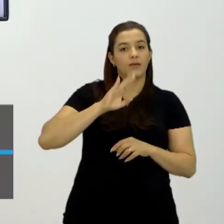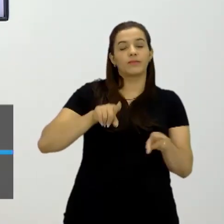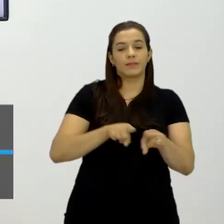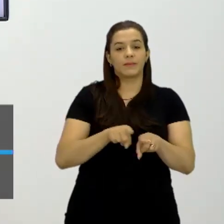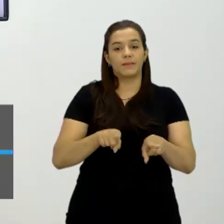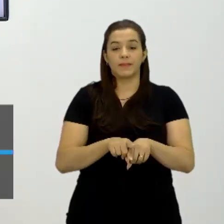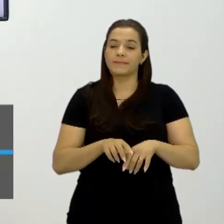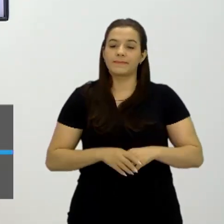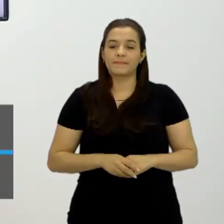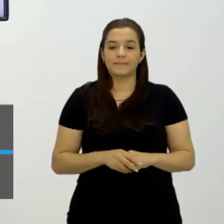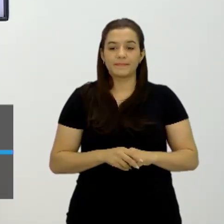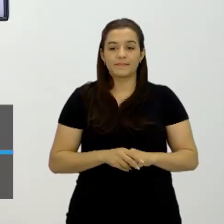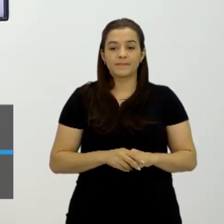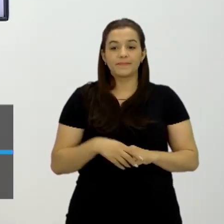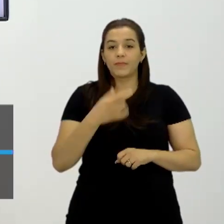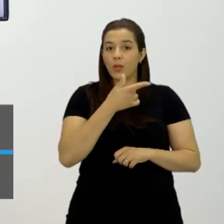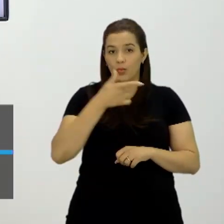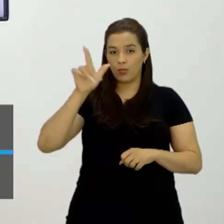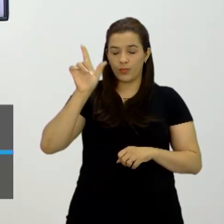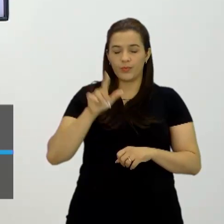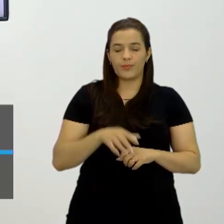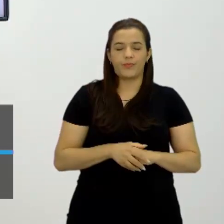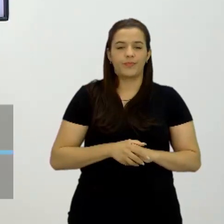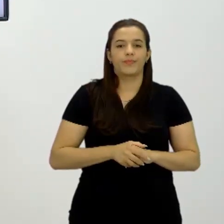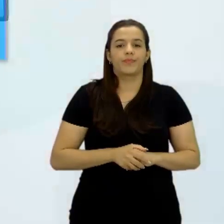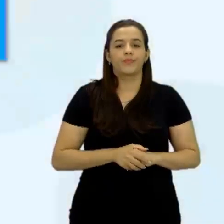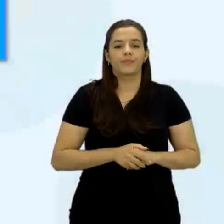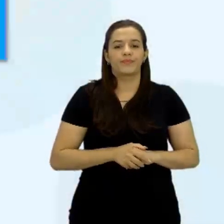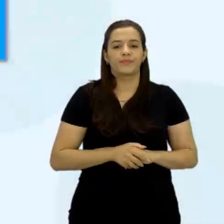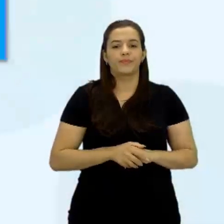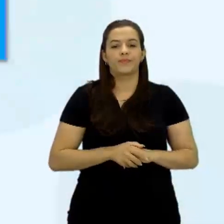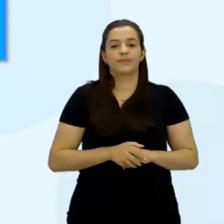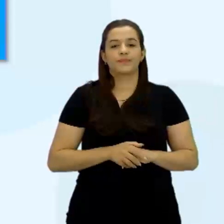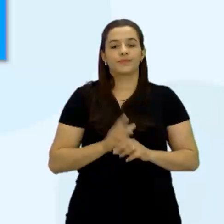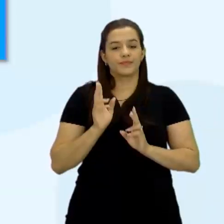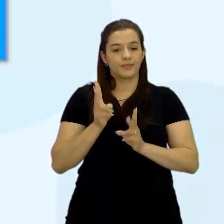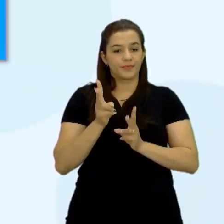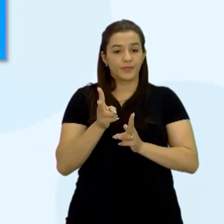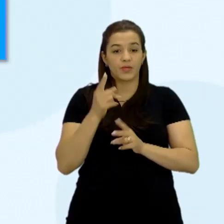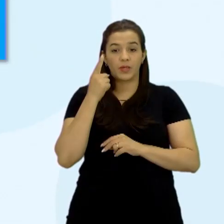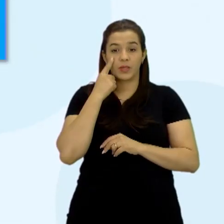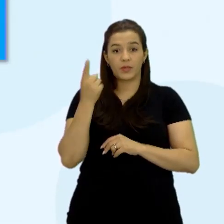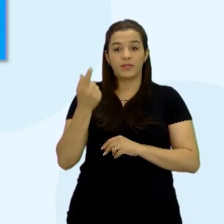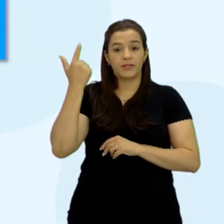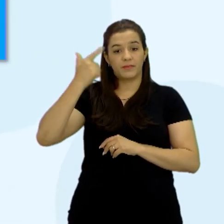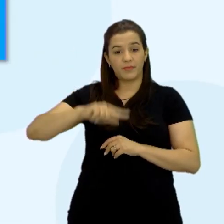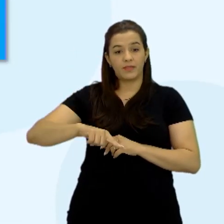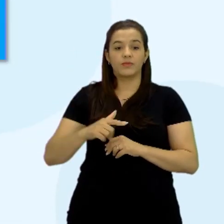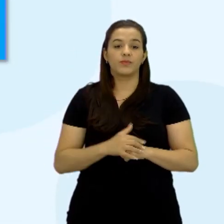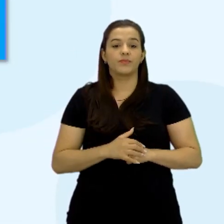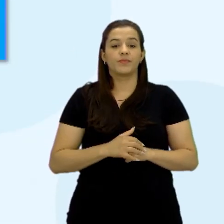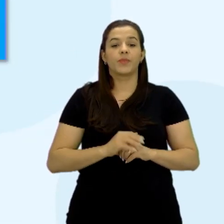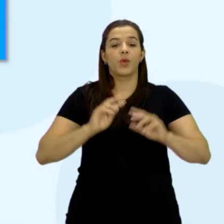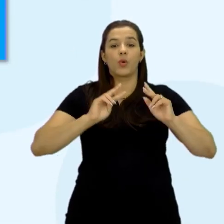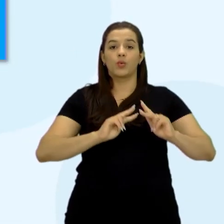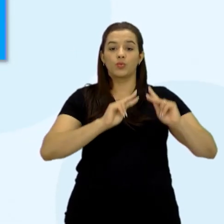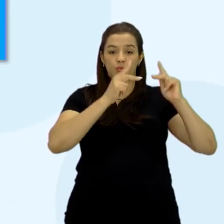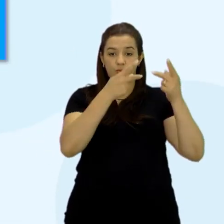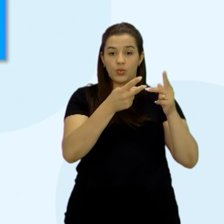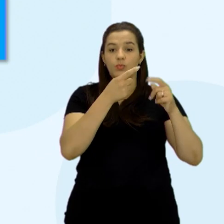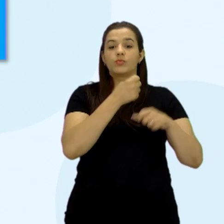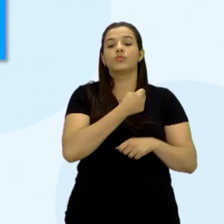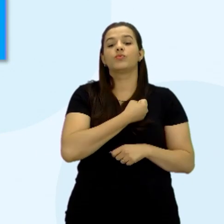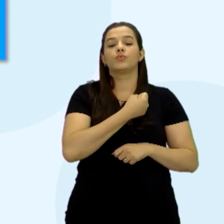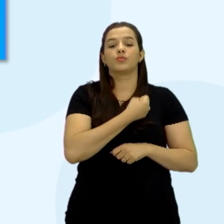bom? Vamos lá, vamos pro próximo aí. Vamos lá. Continuando aí, ó, agora tem mais um, ó. O dobro de um número